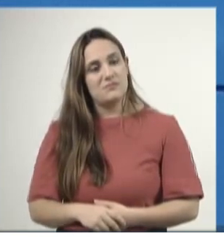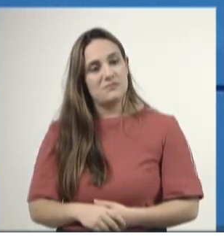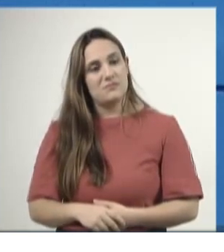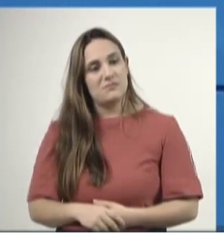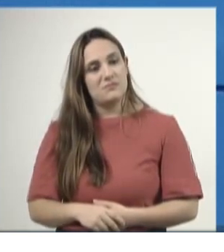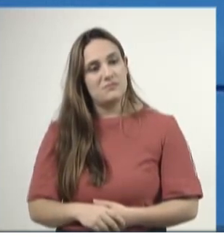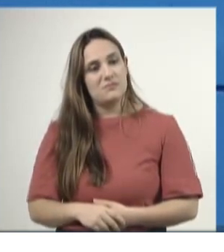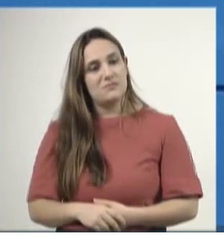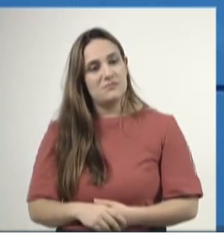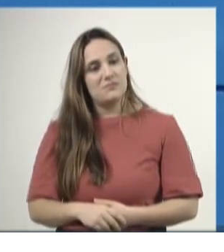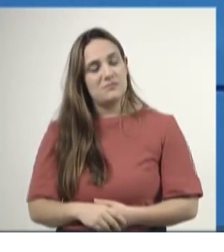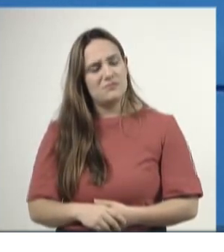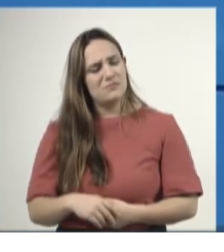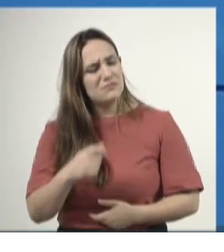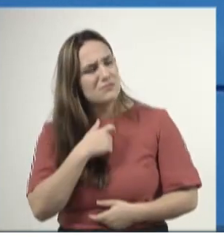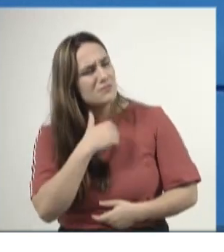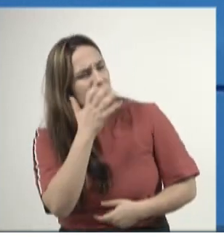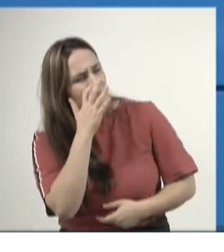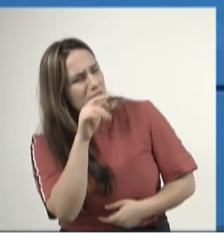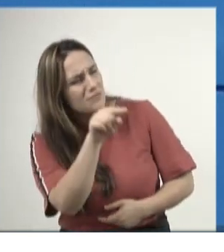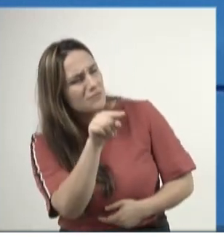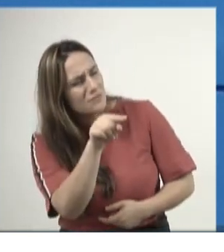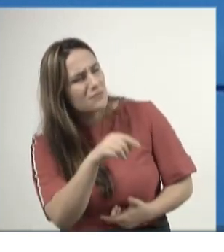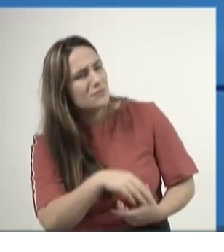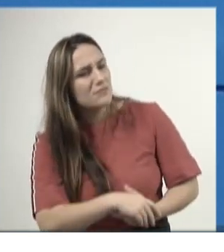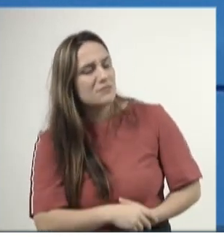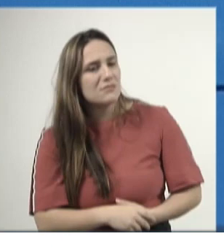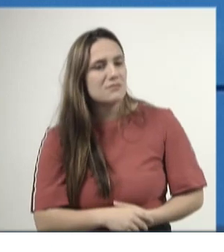anotei aqui atentamente a fala